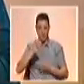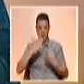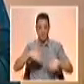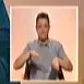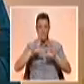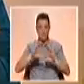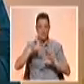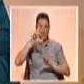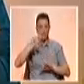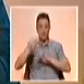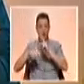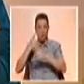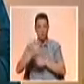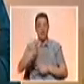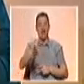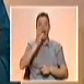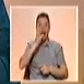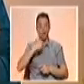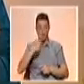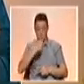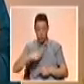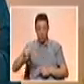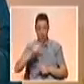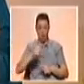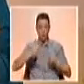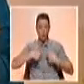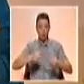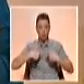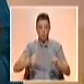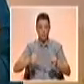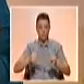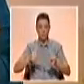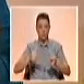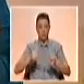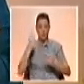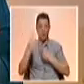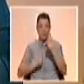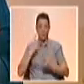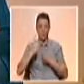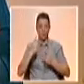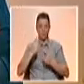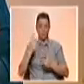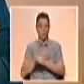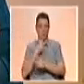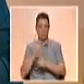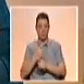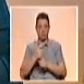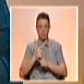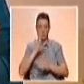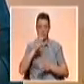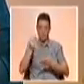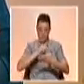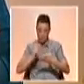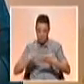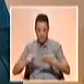mas também há outra água que nós consumimos quando estamos a consumir qualquer bem ou produto, quando eu estou a escrever com este